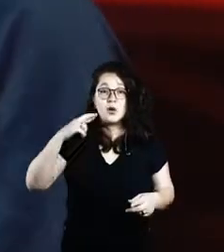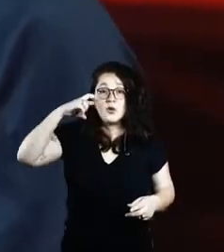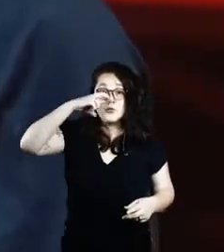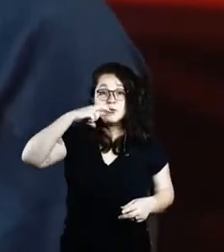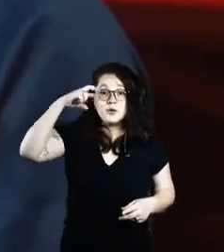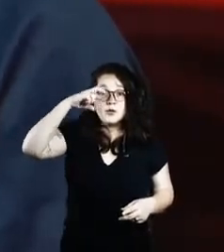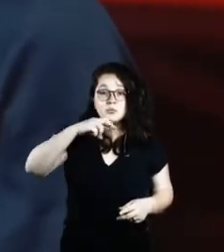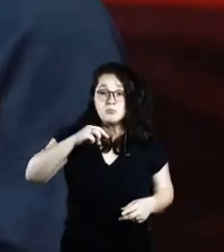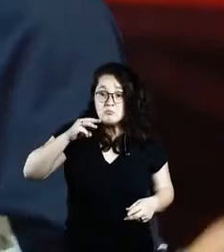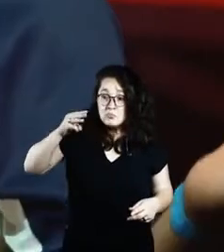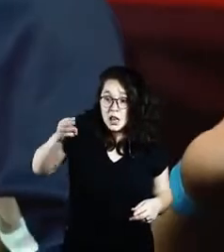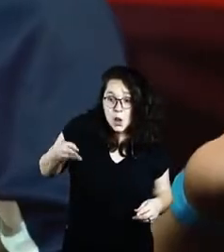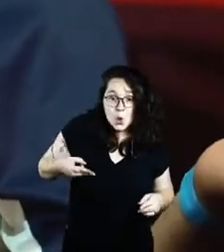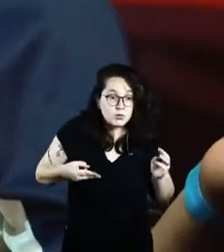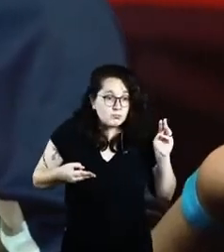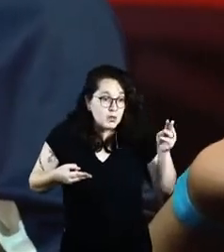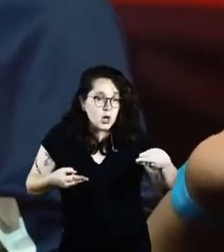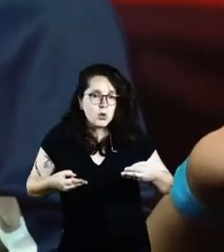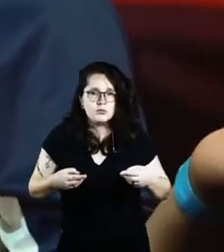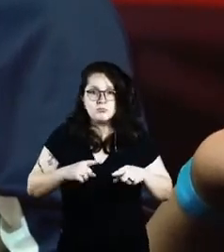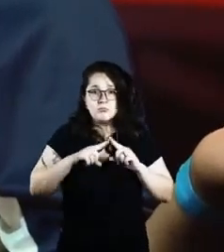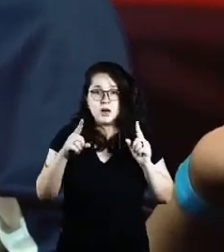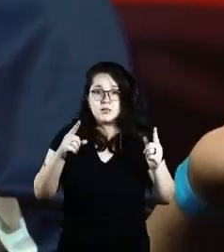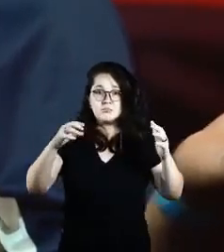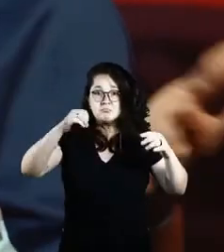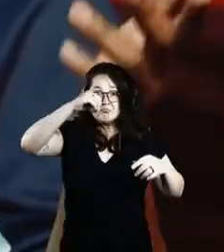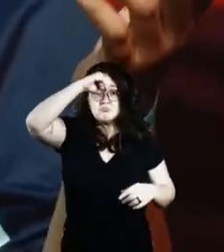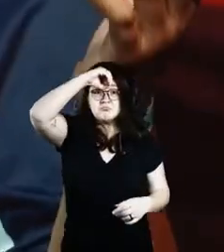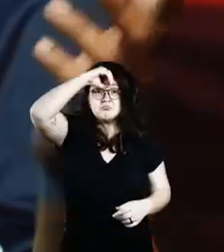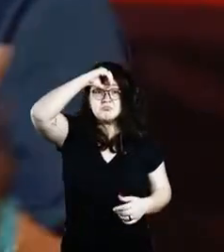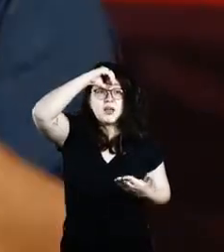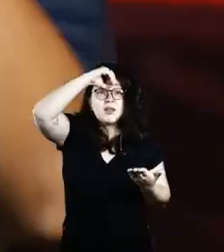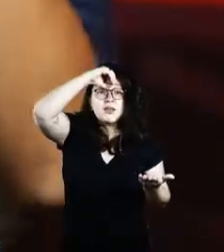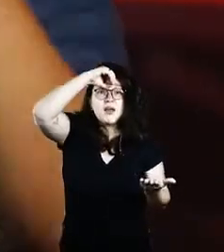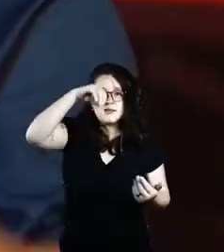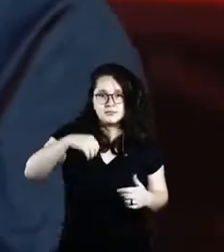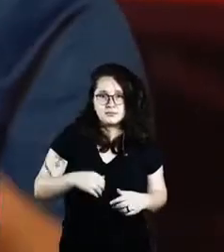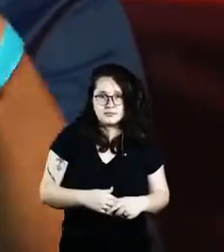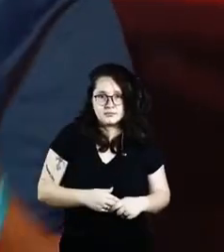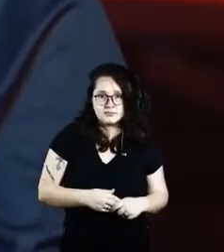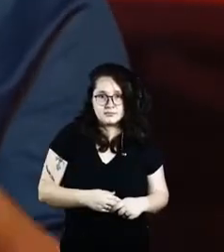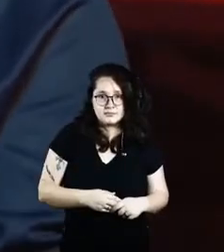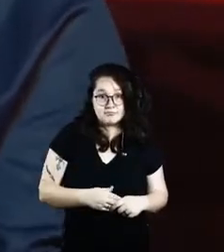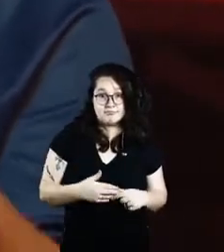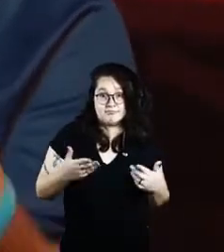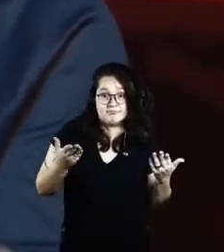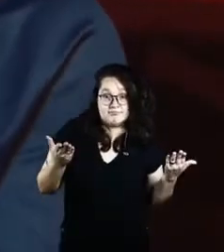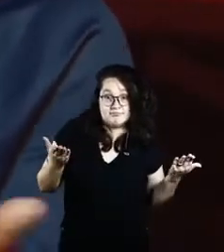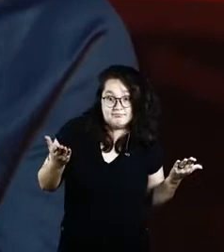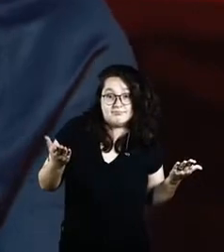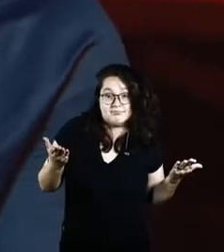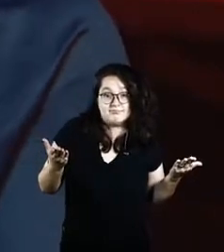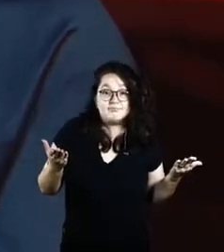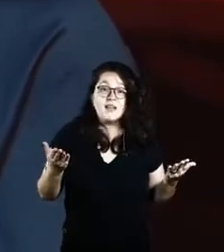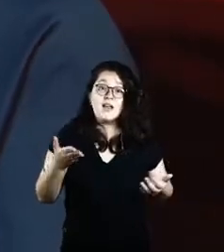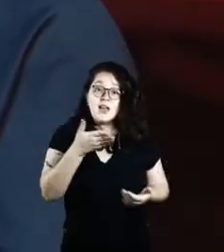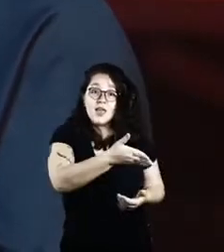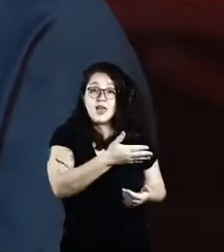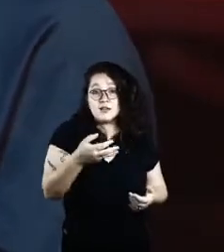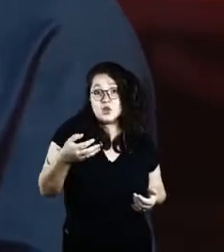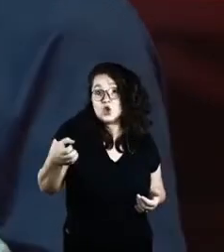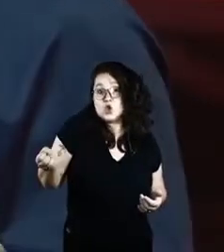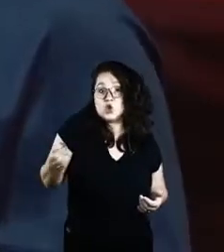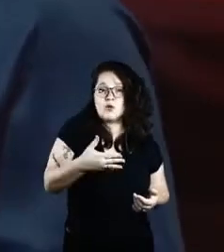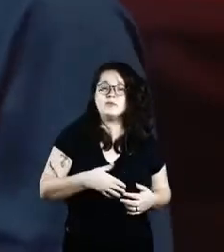são os caras, velho. Detalhe. Entendeu? Só que não adianta. Você tem uma ideia? São os caras da nova geração. O